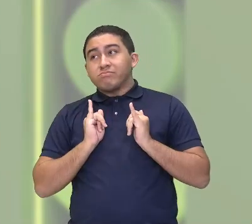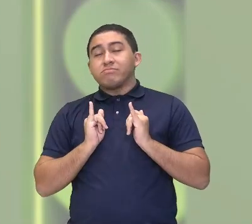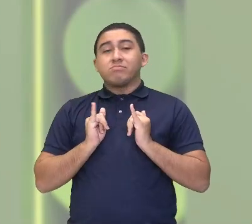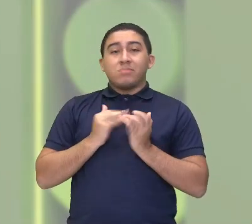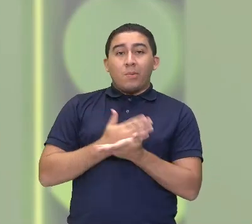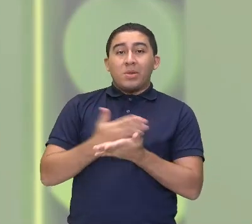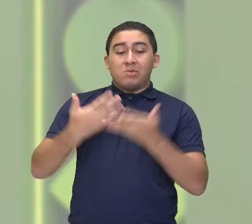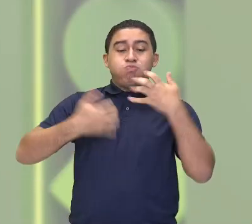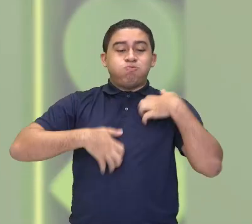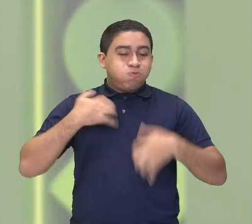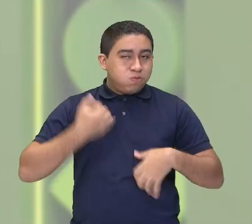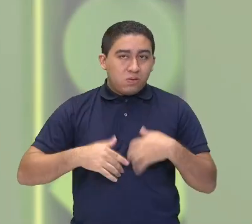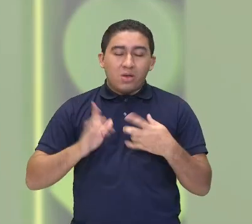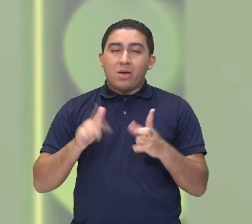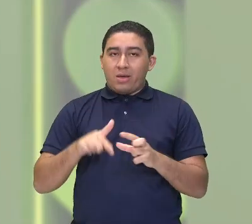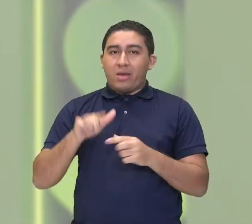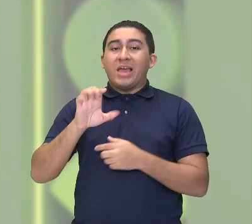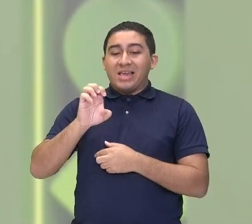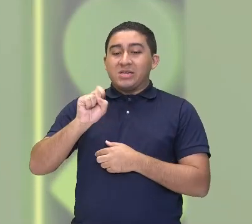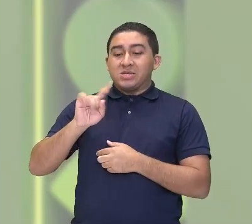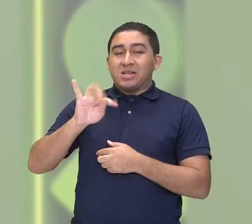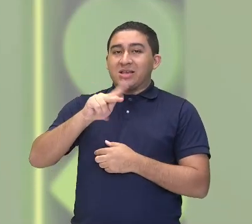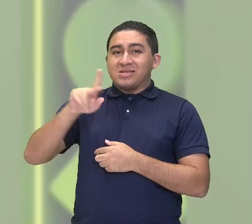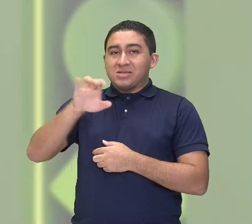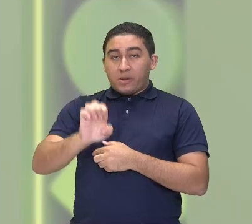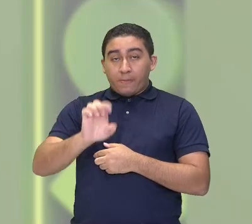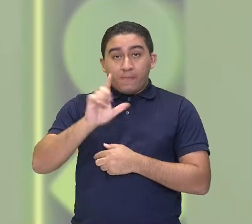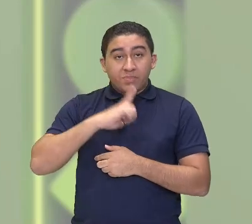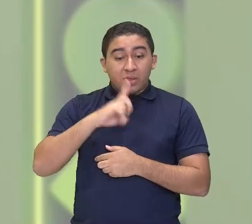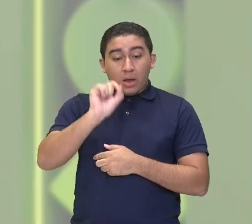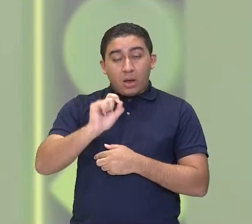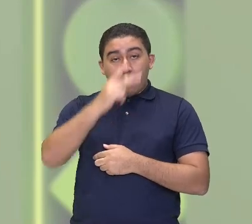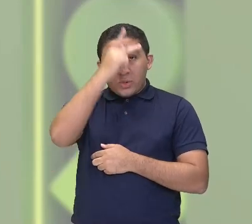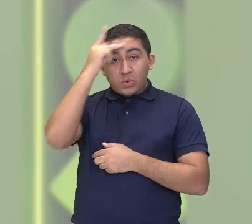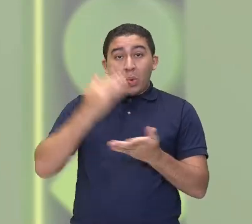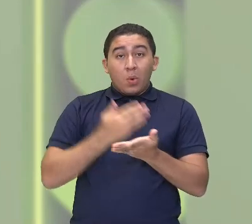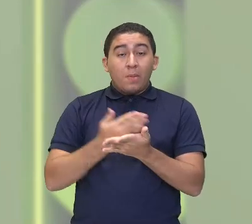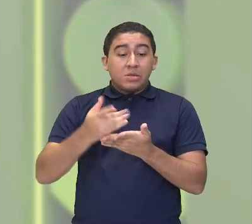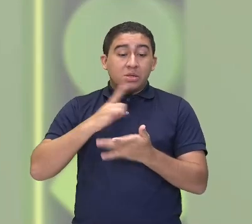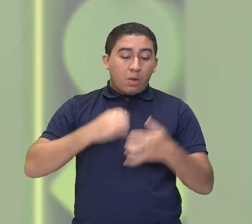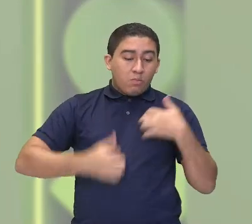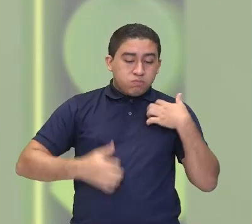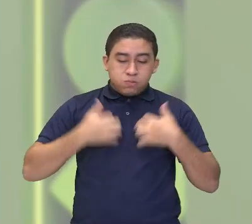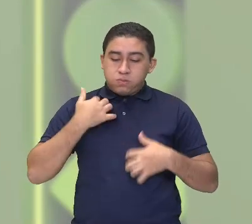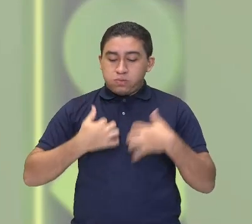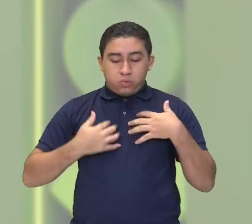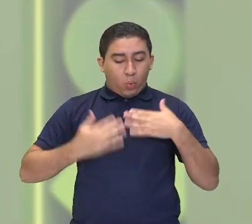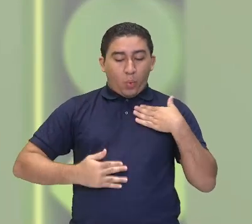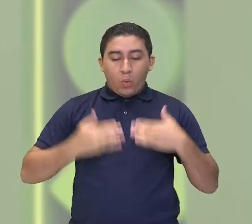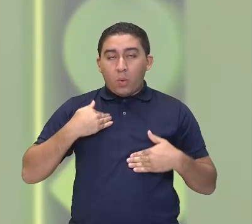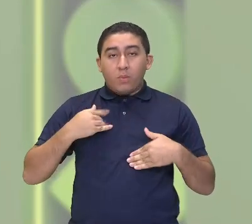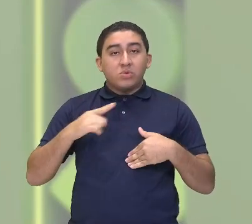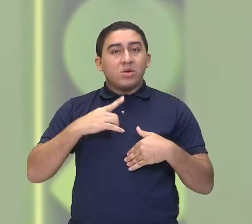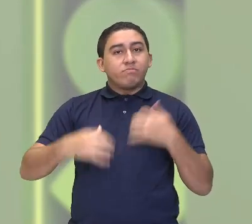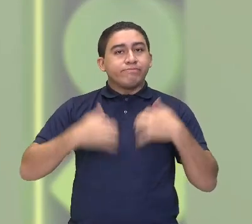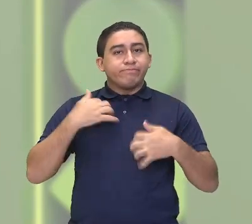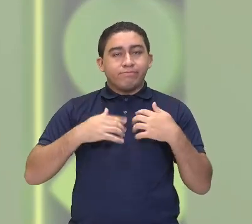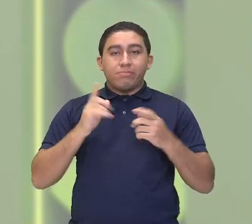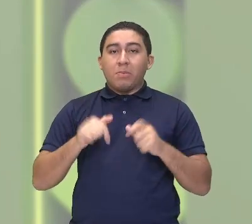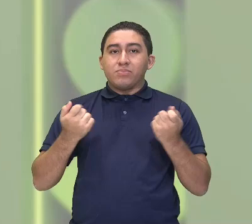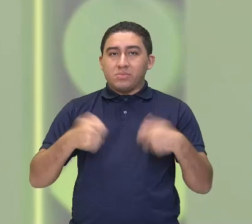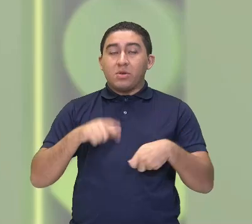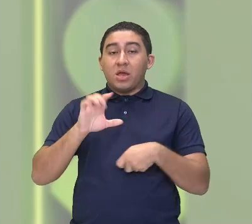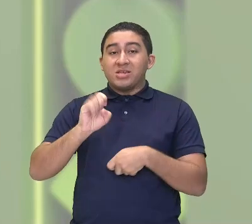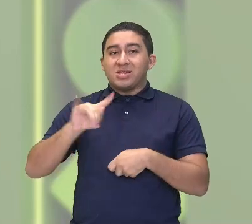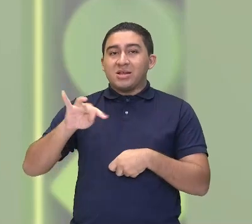ser considerada estressante, certo? Ela vai desencadear reações ali no teu organismo, né? Então são situações de estresse. O que a gente